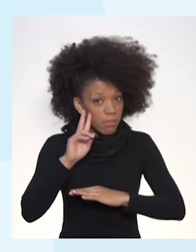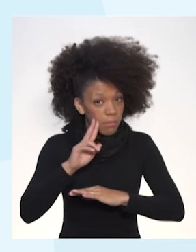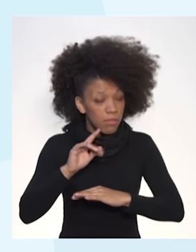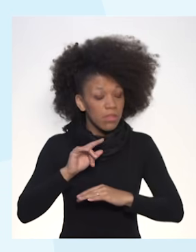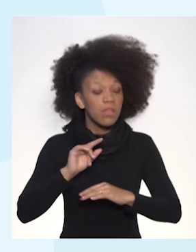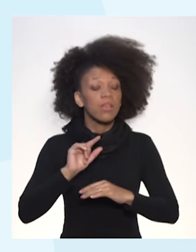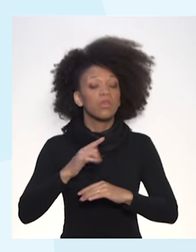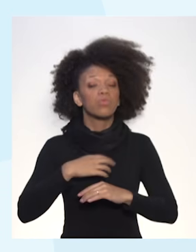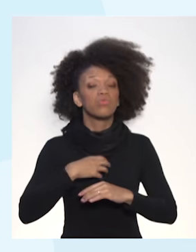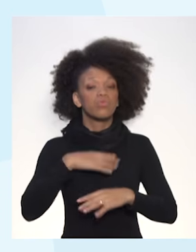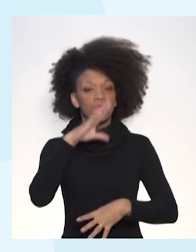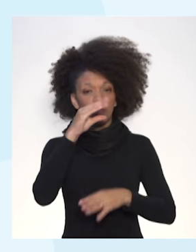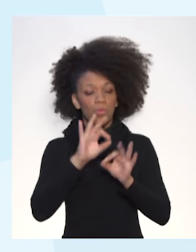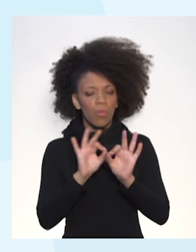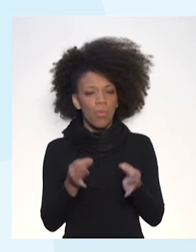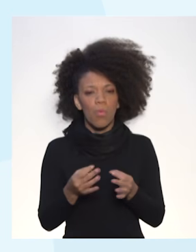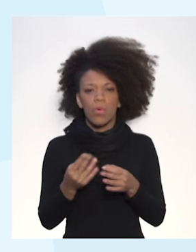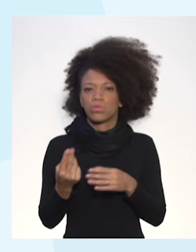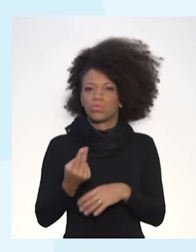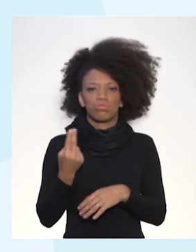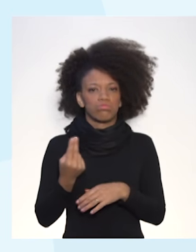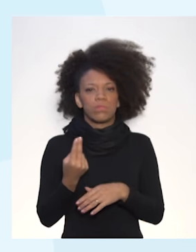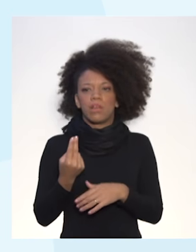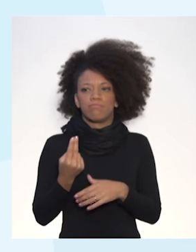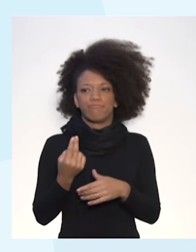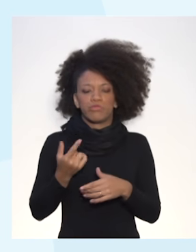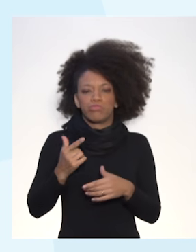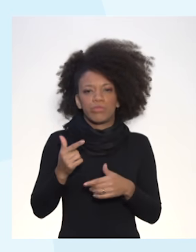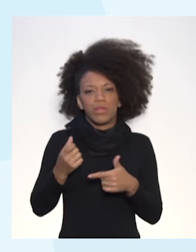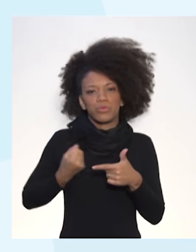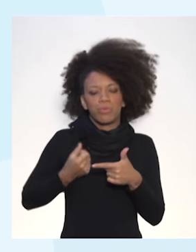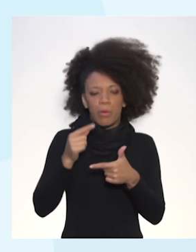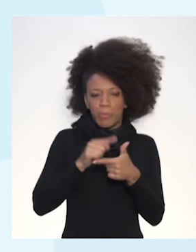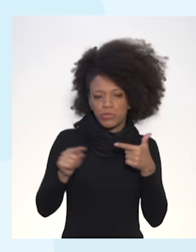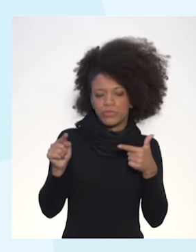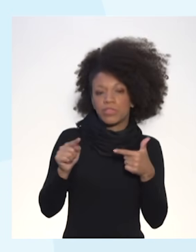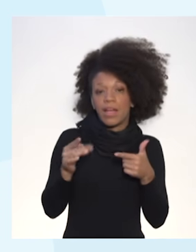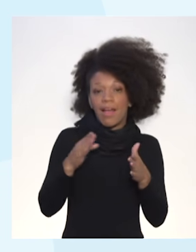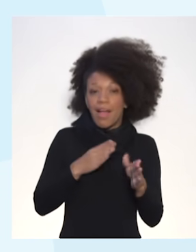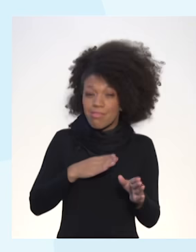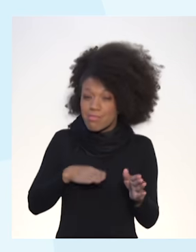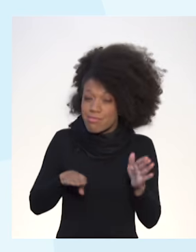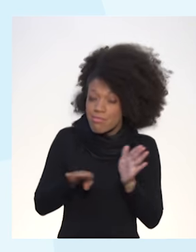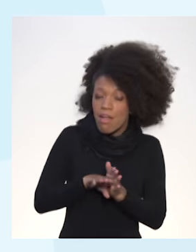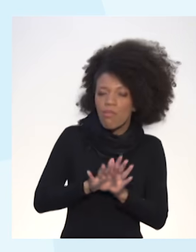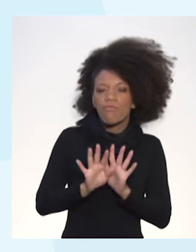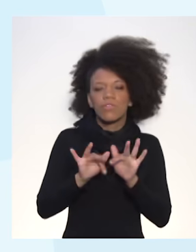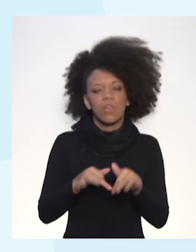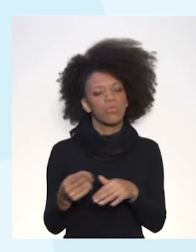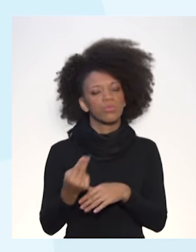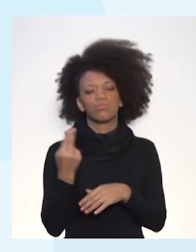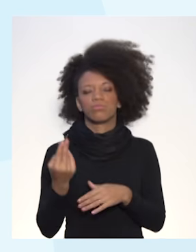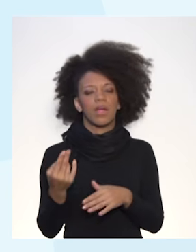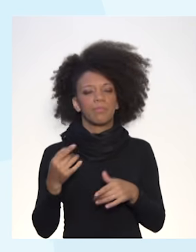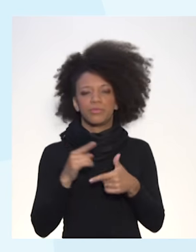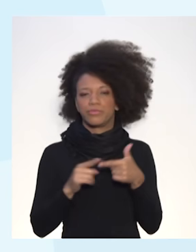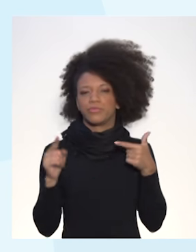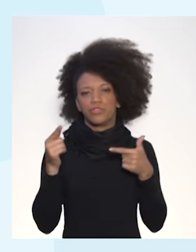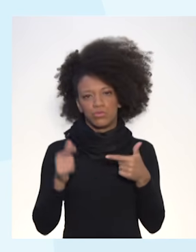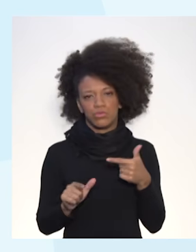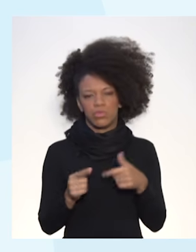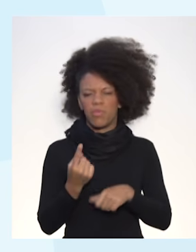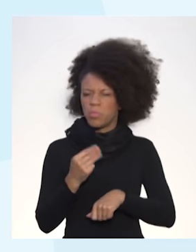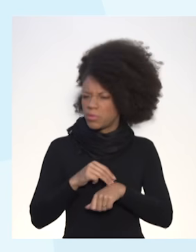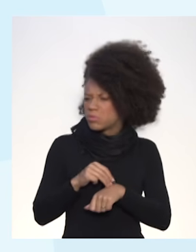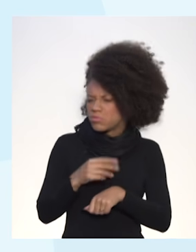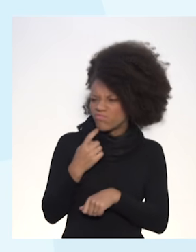forma irredutível é quando não dá mais para dividir, tá? A gente dividiu até o final e não dá mais para dividir. Um